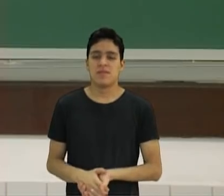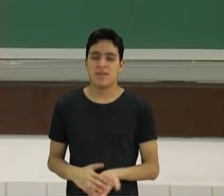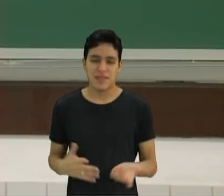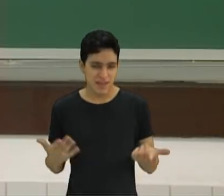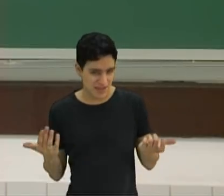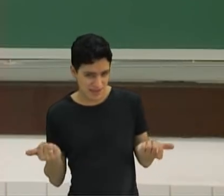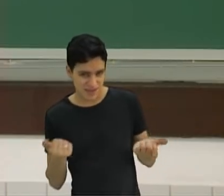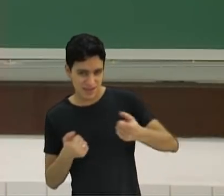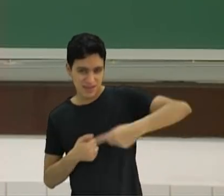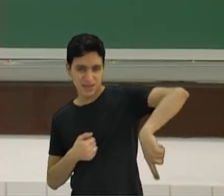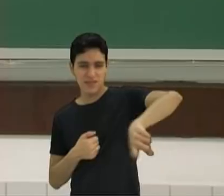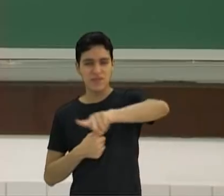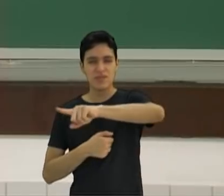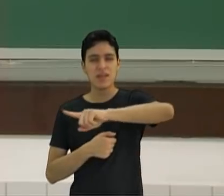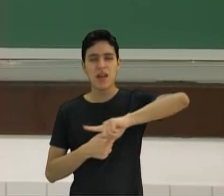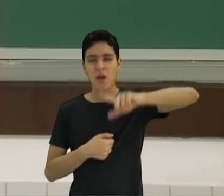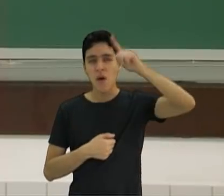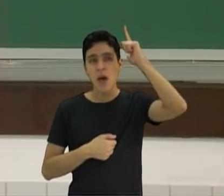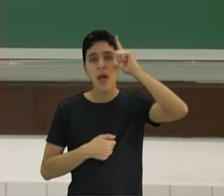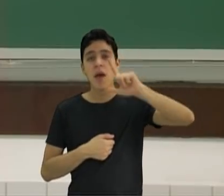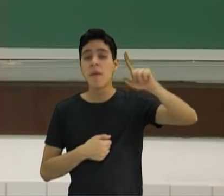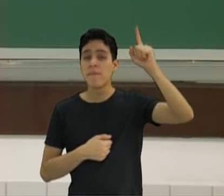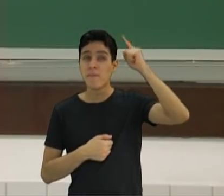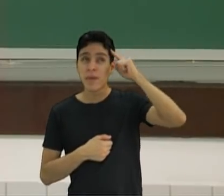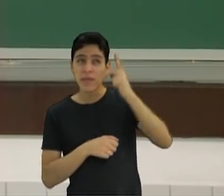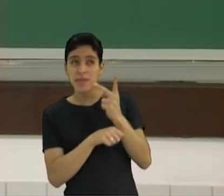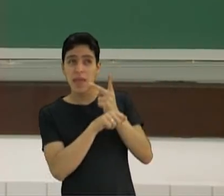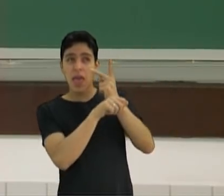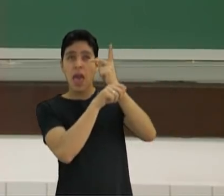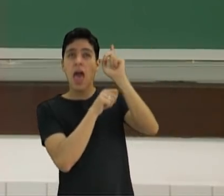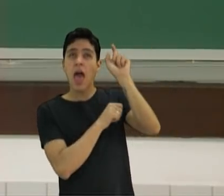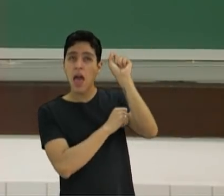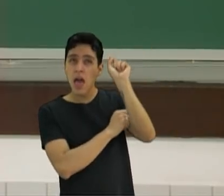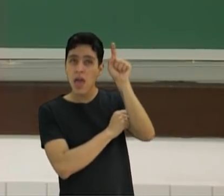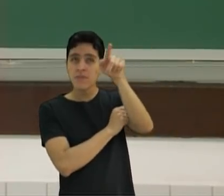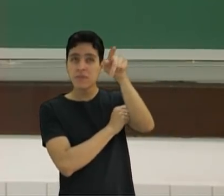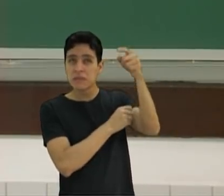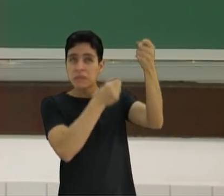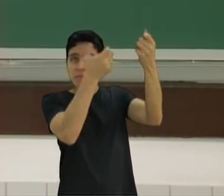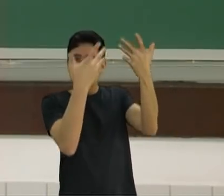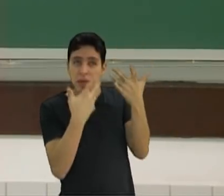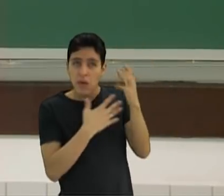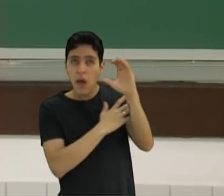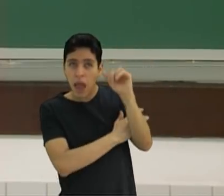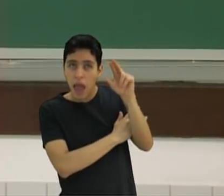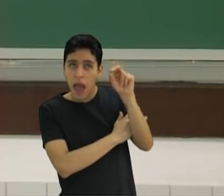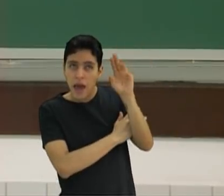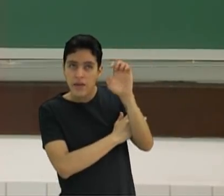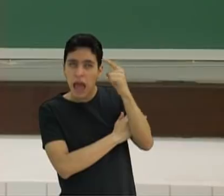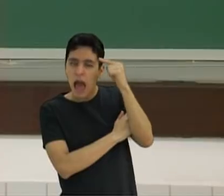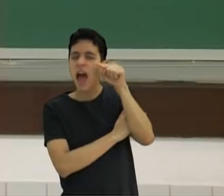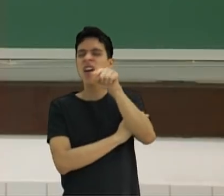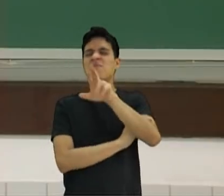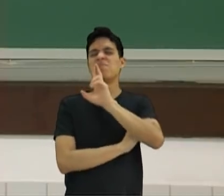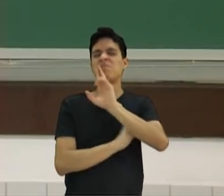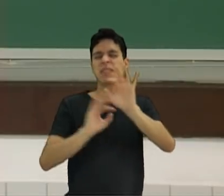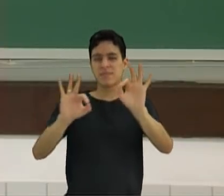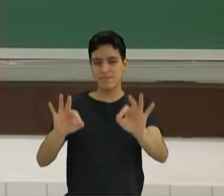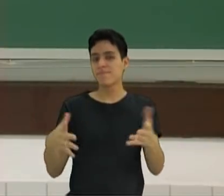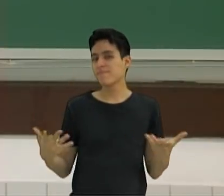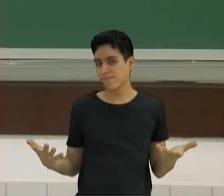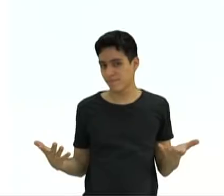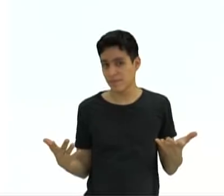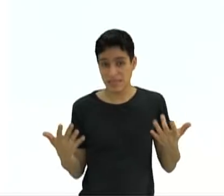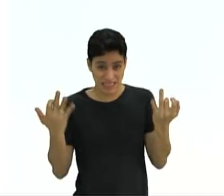E aí, conseguiu pensar, lembrar lá do que a prof falou, do que é o cânone? Então, respondeu